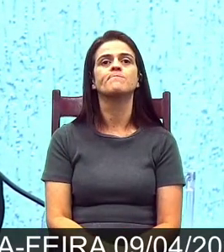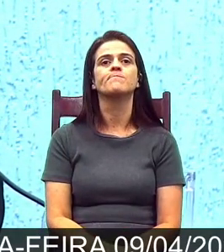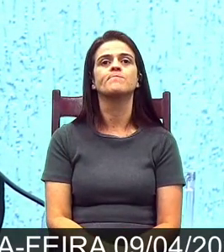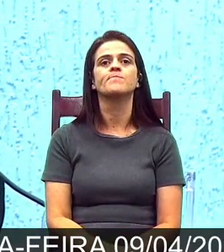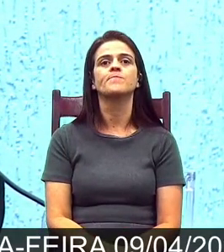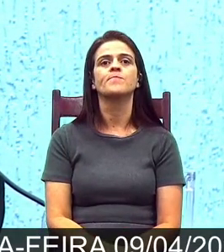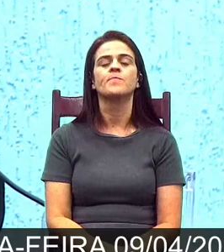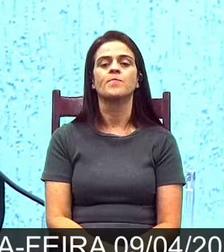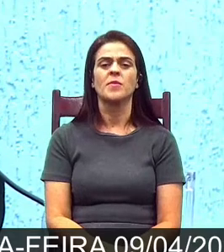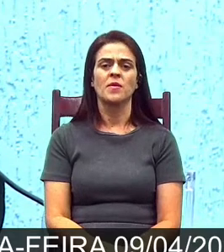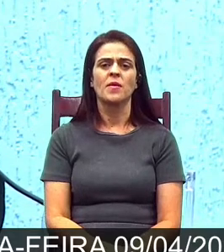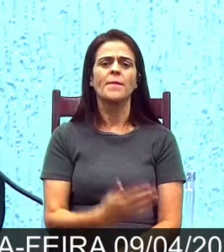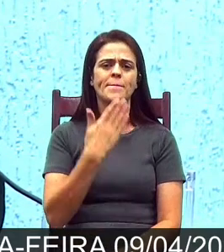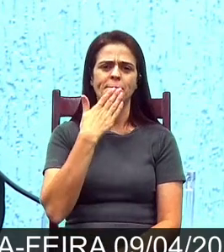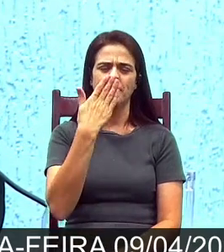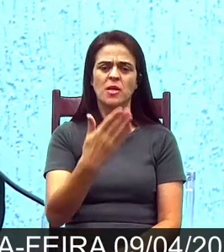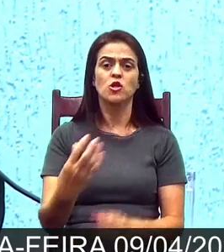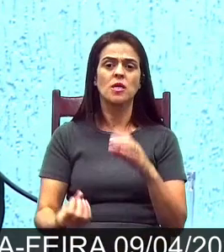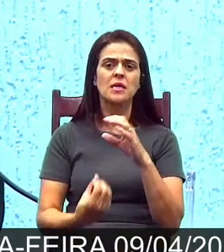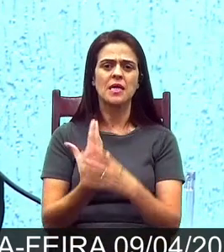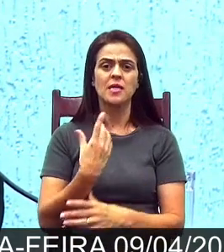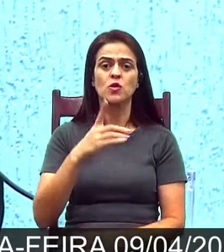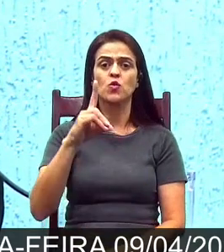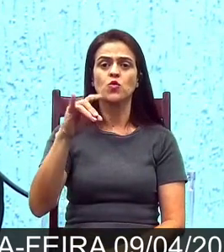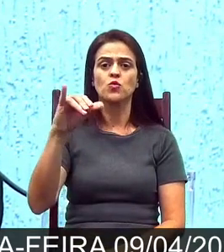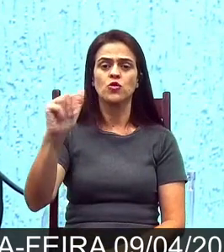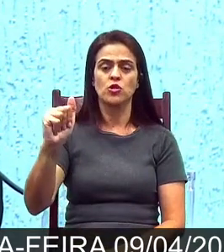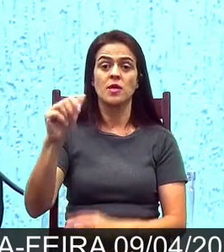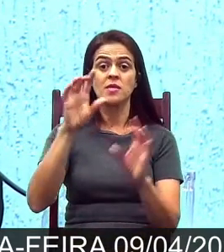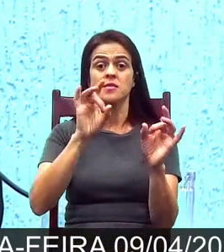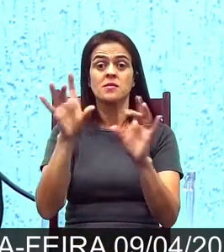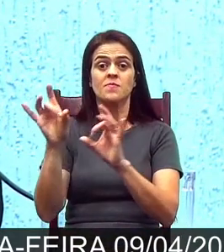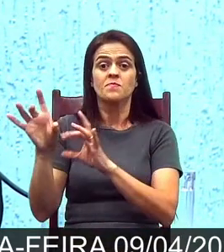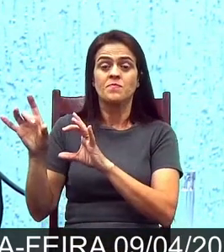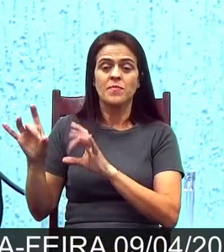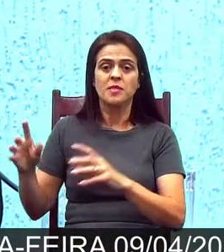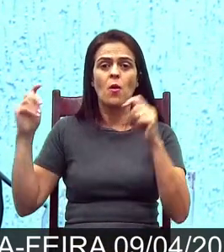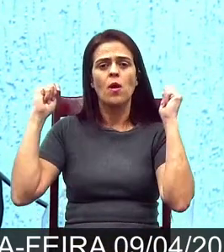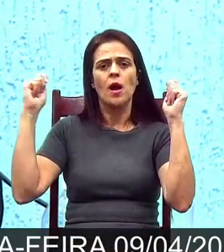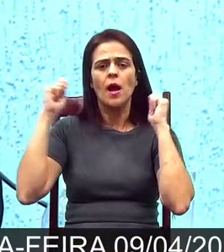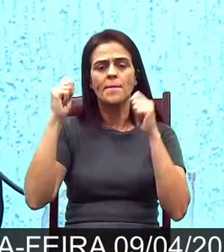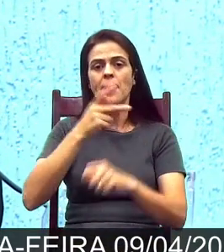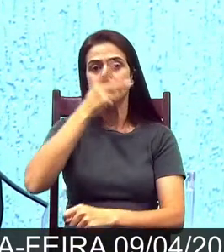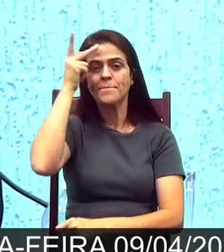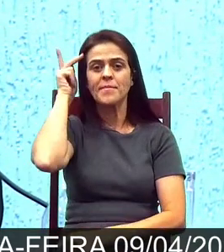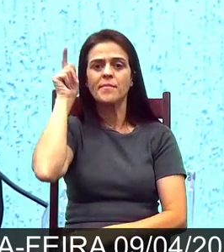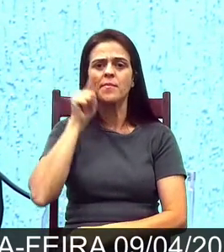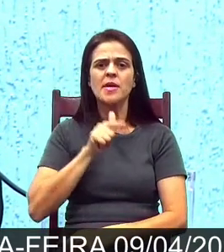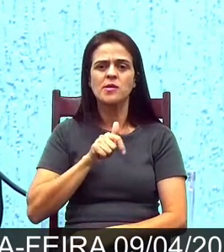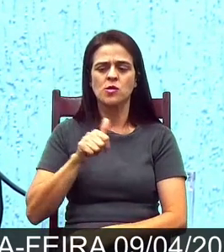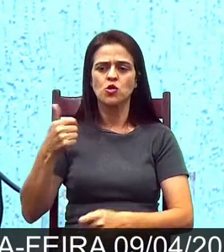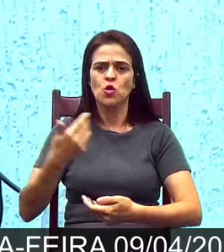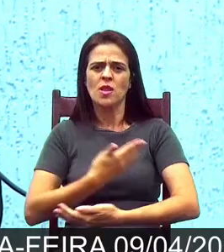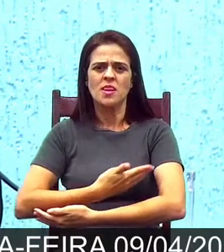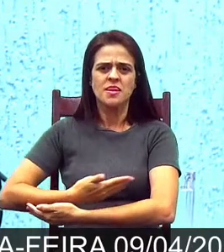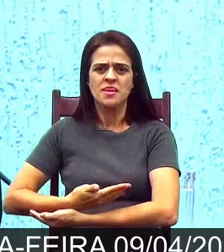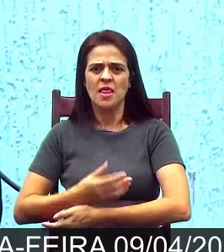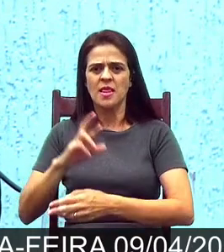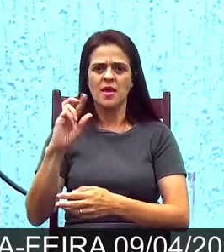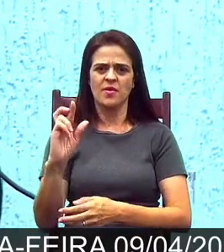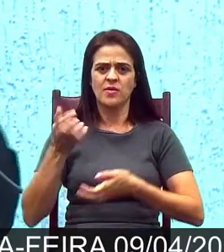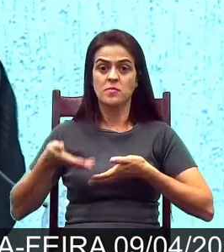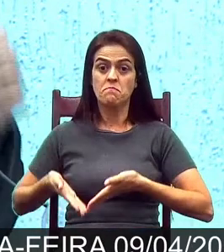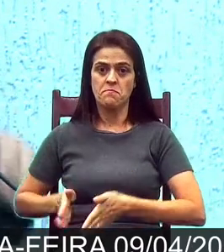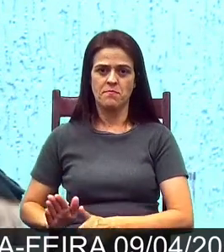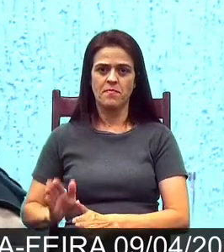Fica instituído o Dia Municipal de Sensibilização à Perda Gestacional e Neonatal no município de Catalão a ser